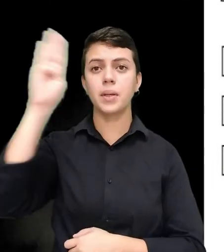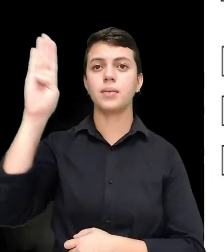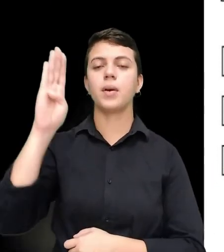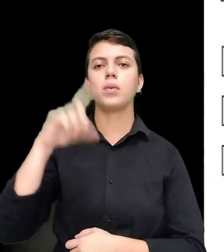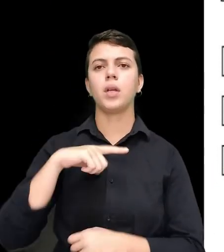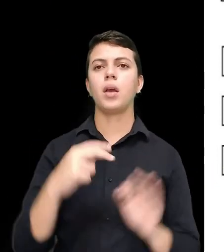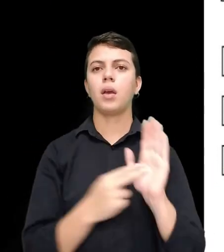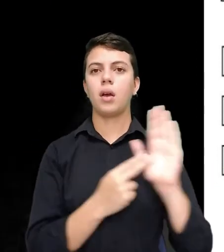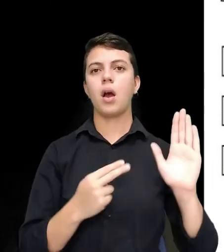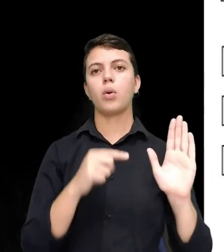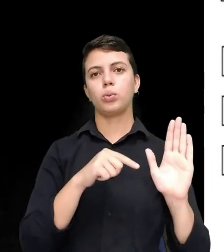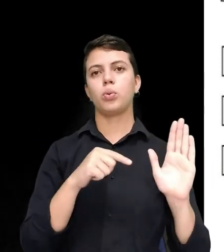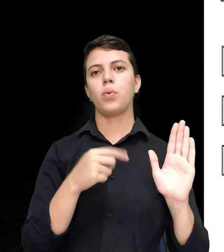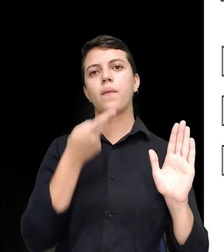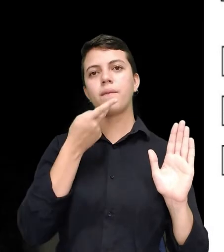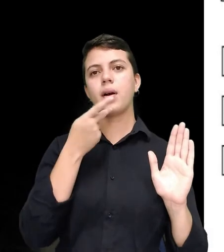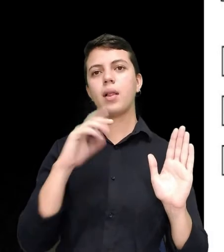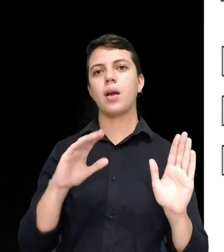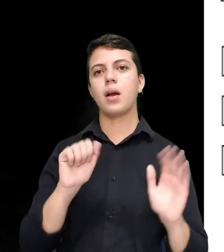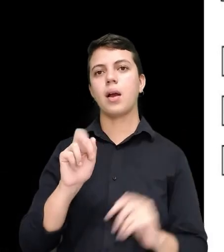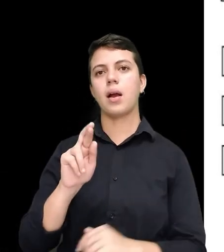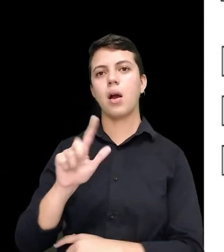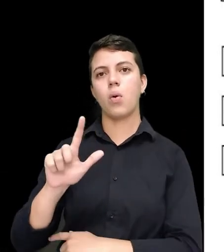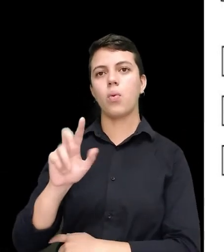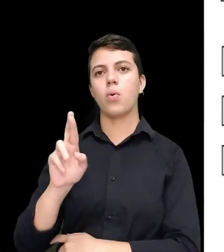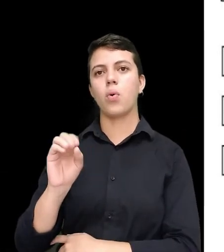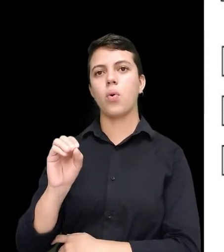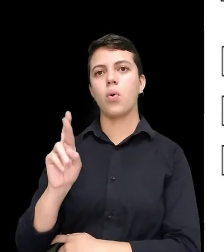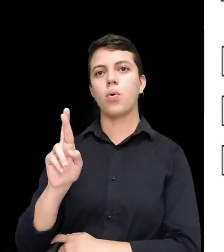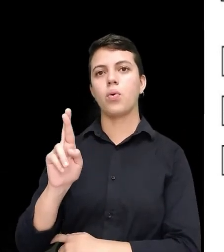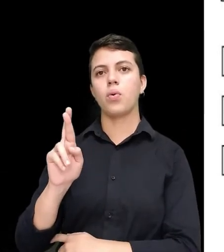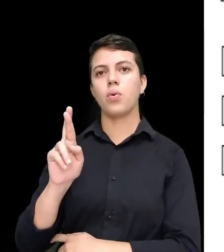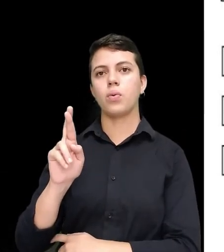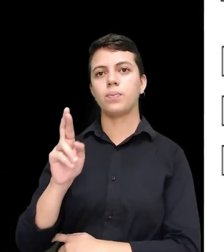o Carl Rogers, né, que é psicólogo e também